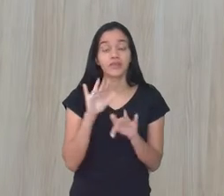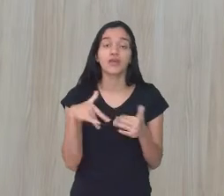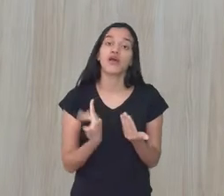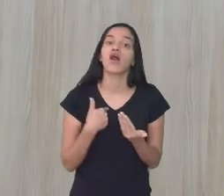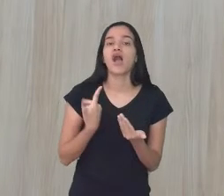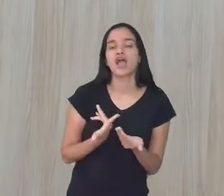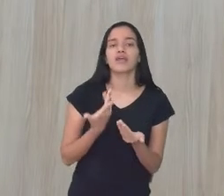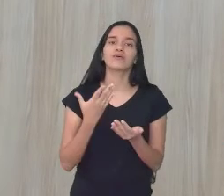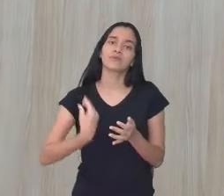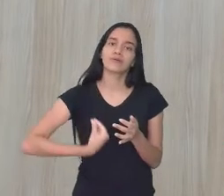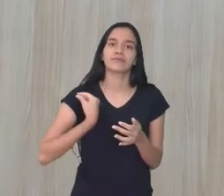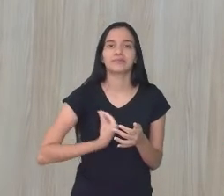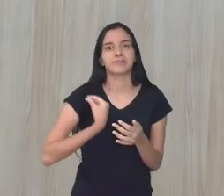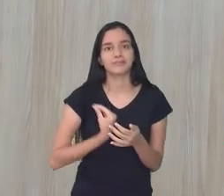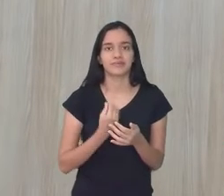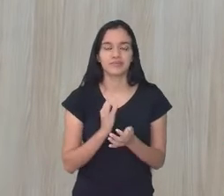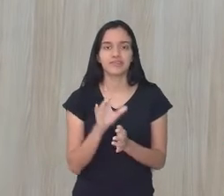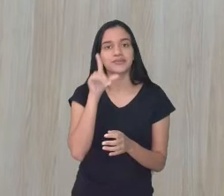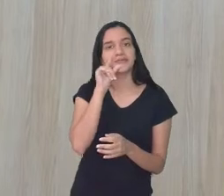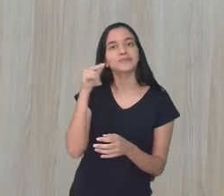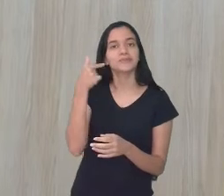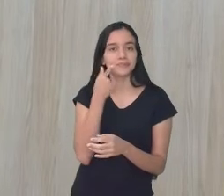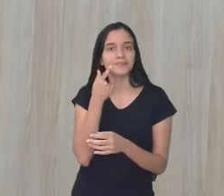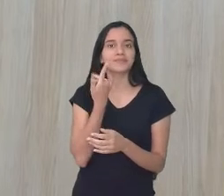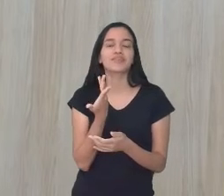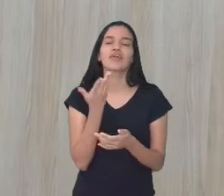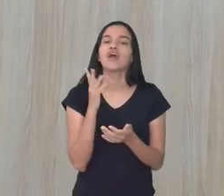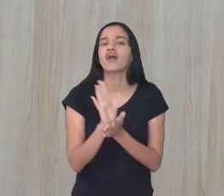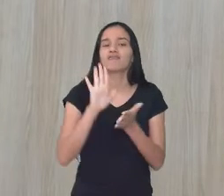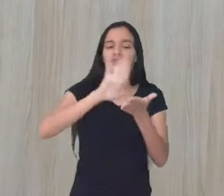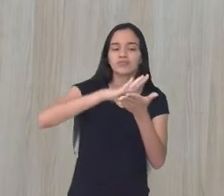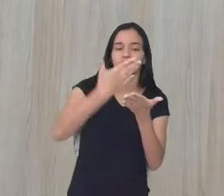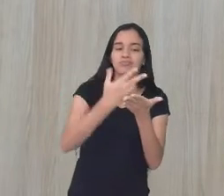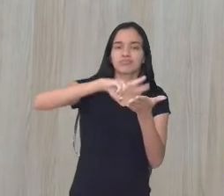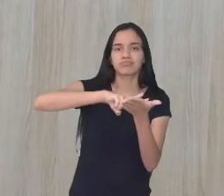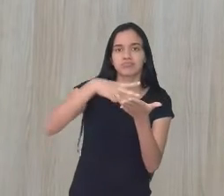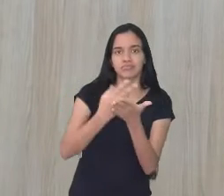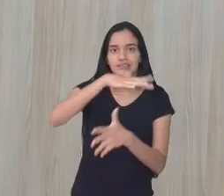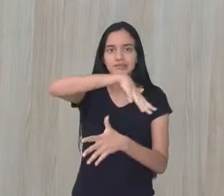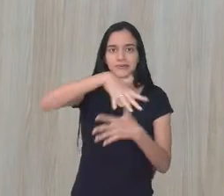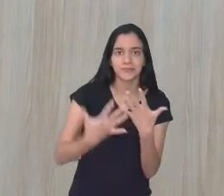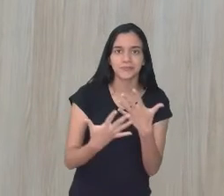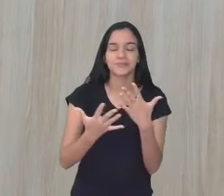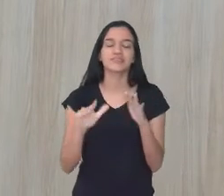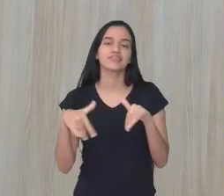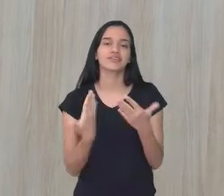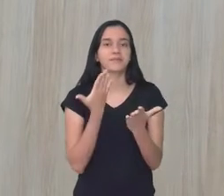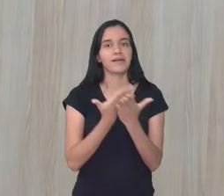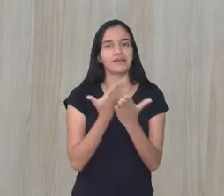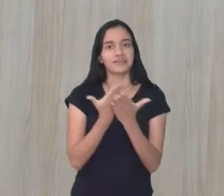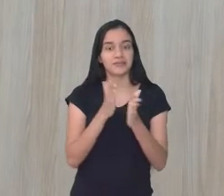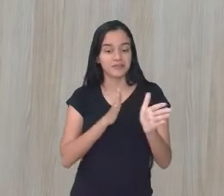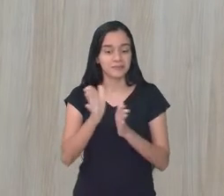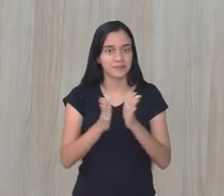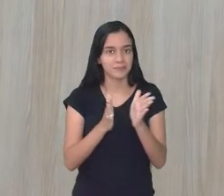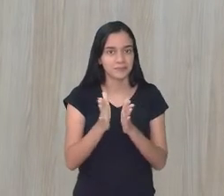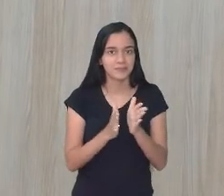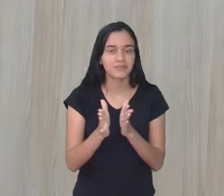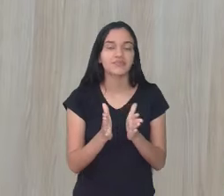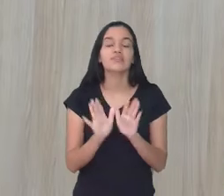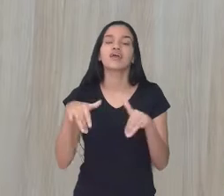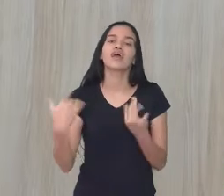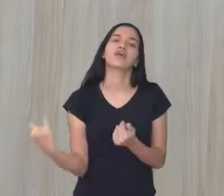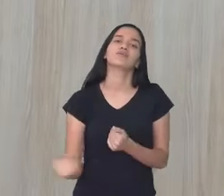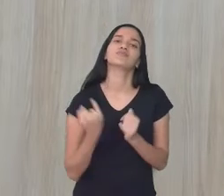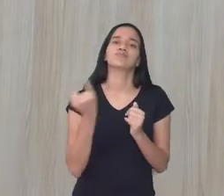eu conto aqui com a presença, né, de Miriam, fazendo a interpretação de Libras, deixando essa aula mais acessível, que